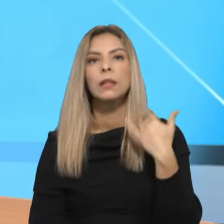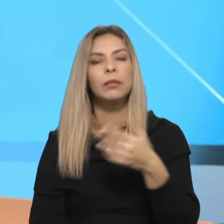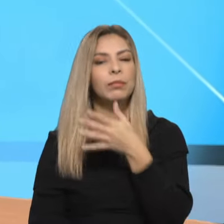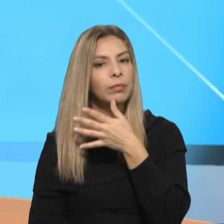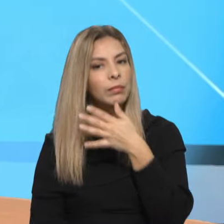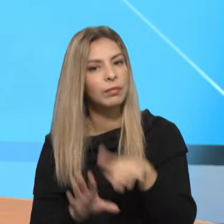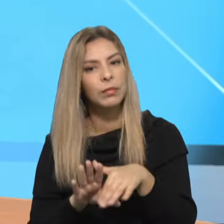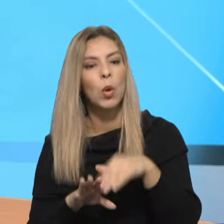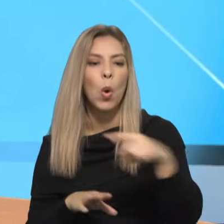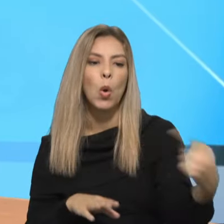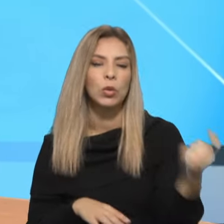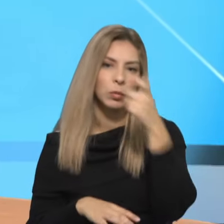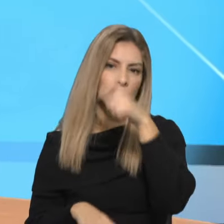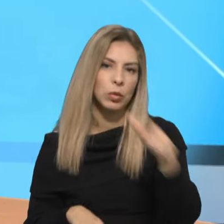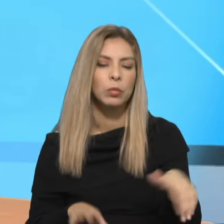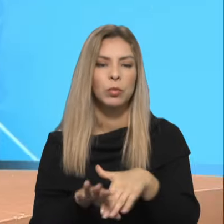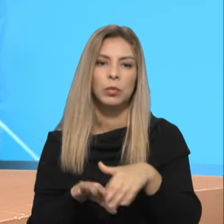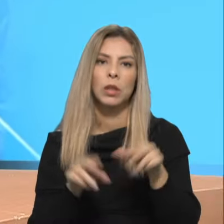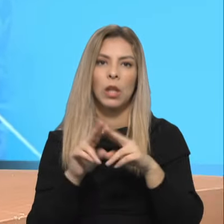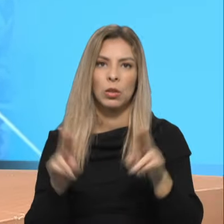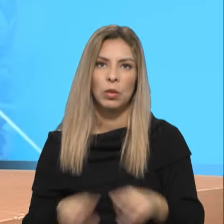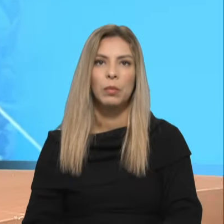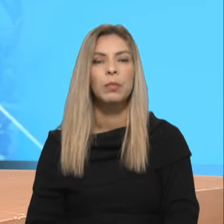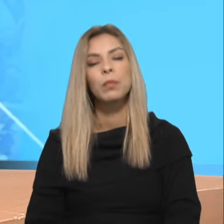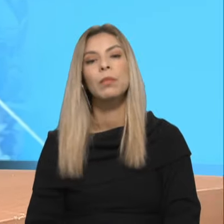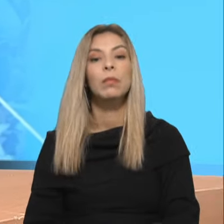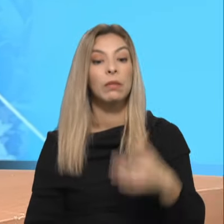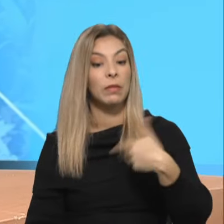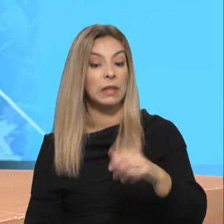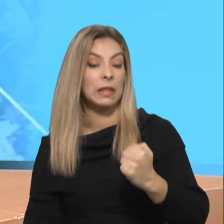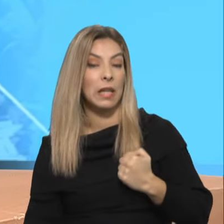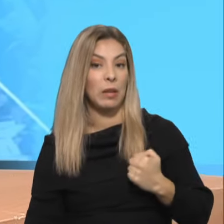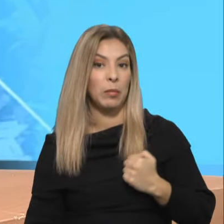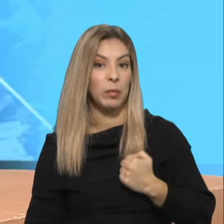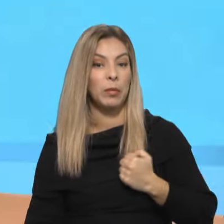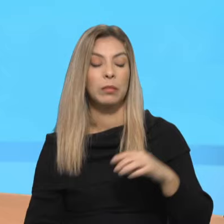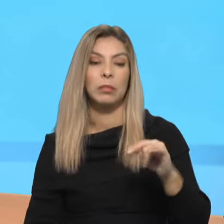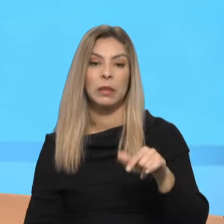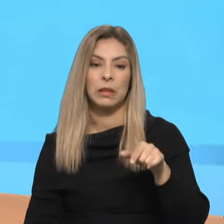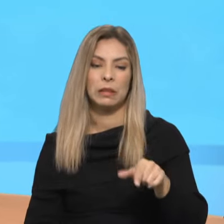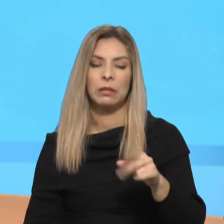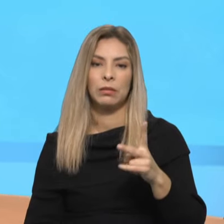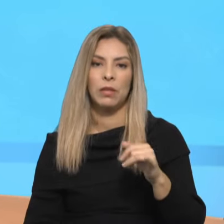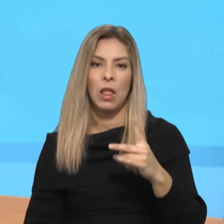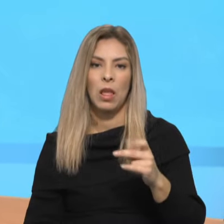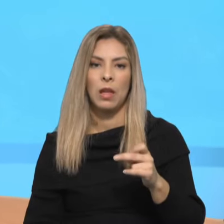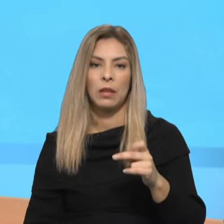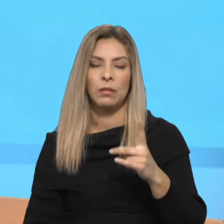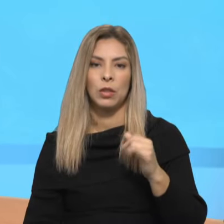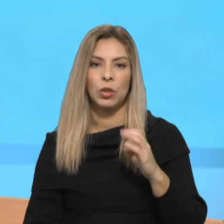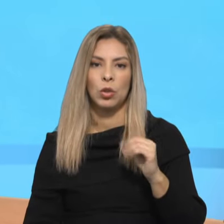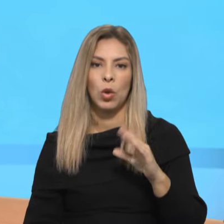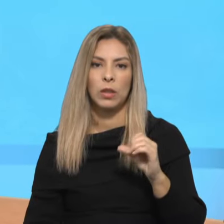Messias e outros conferencistas. E outros conferencistas internacionais, exatamente. Muito bem, é neste sábado, precisamente em Vila Viçosa e no âmbito da celebração da